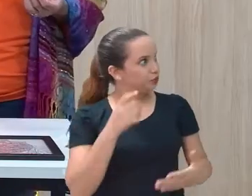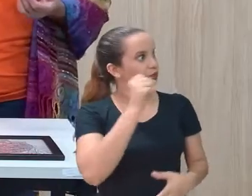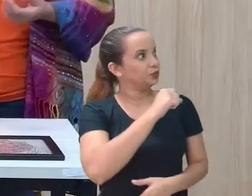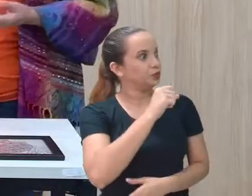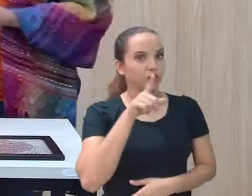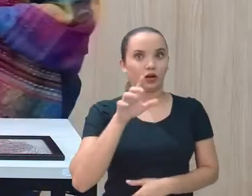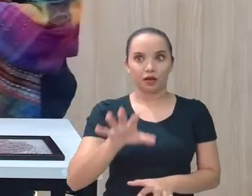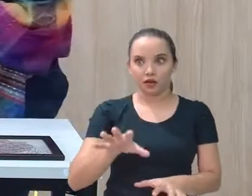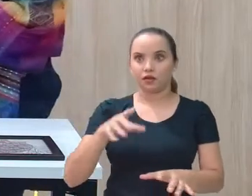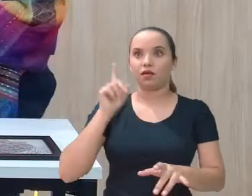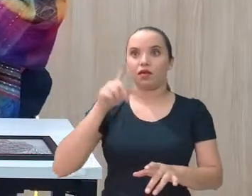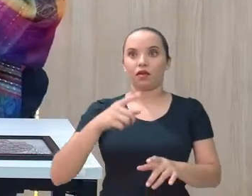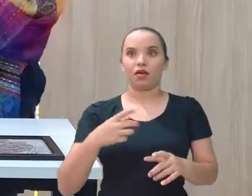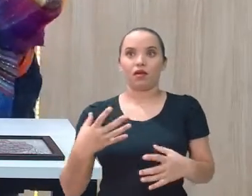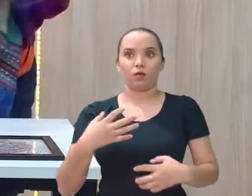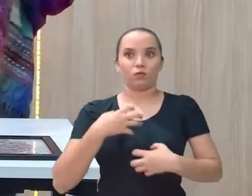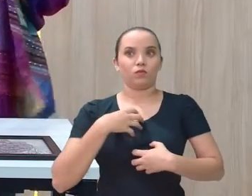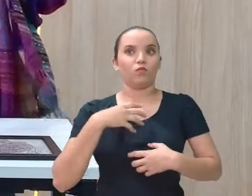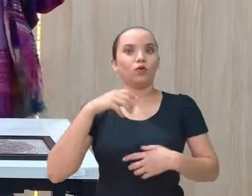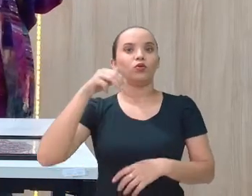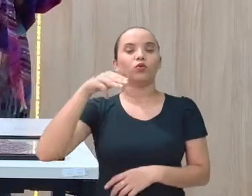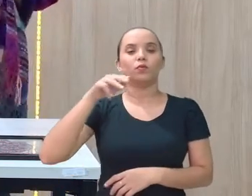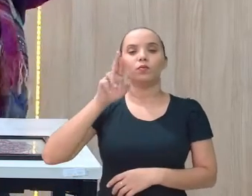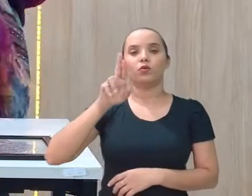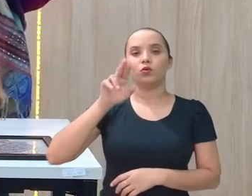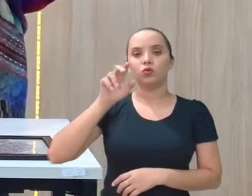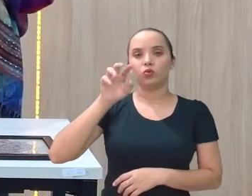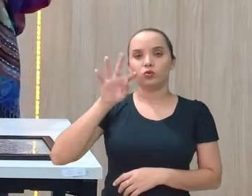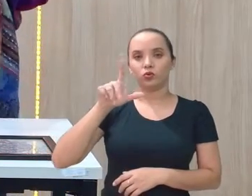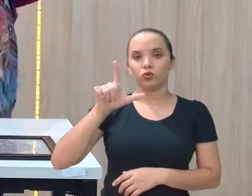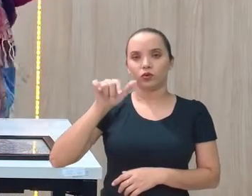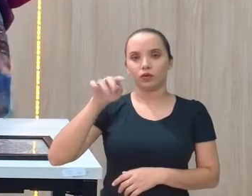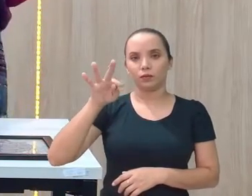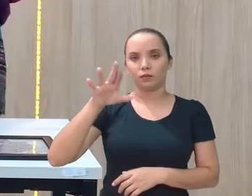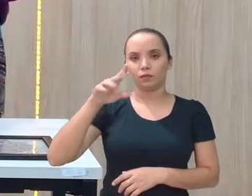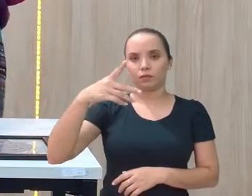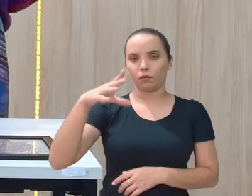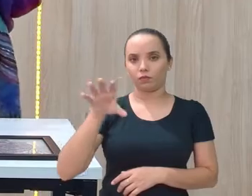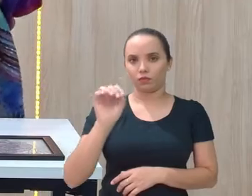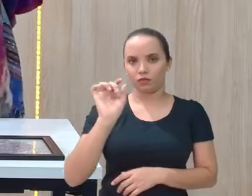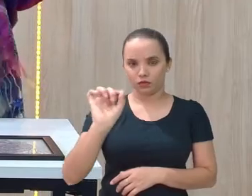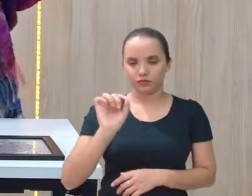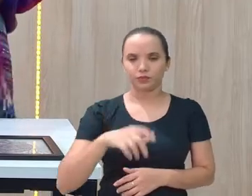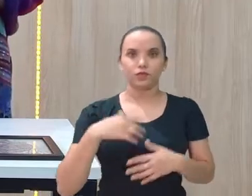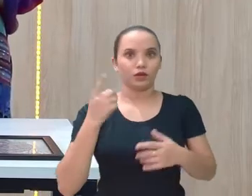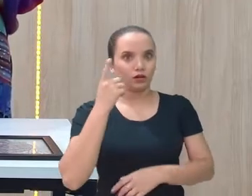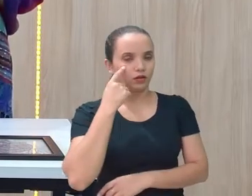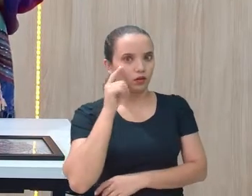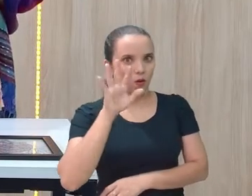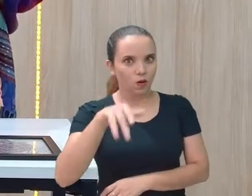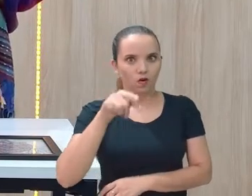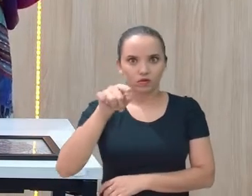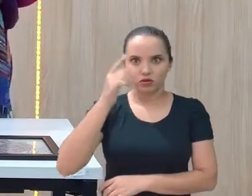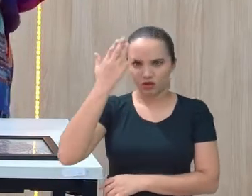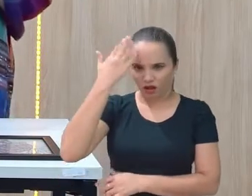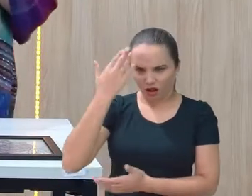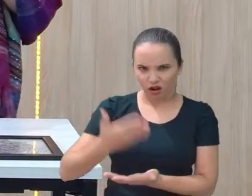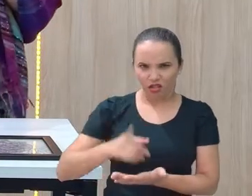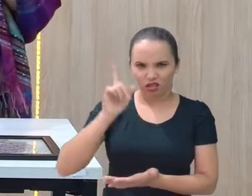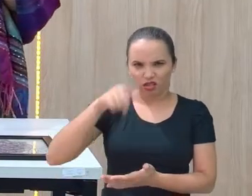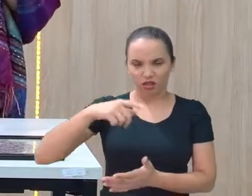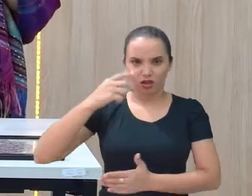múltiplo, né? E olha, vocês acham que ser artista, trabalhar com arte, não